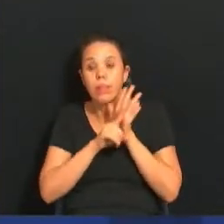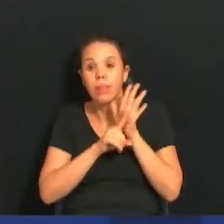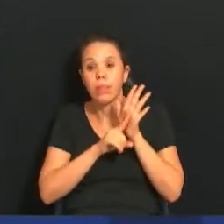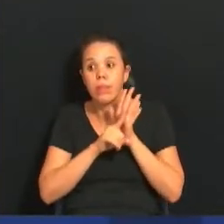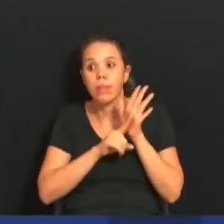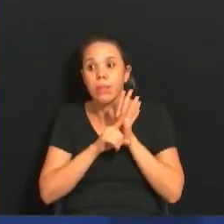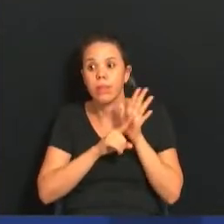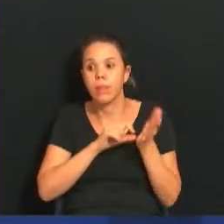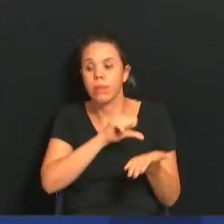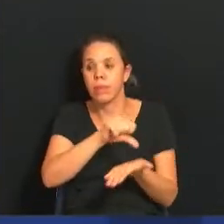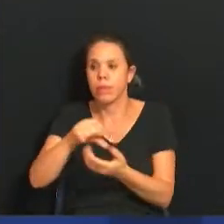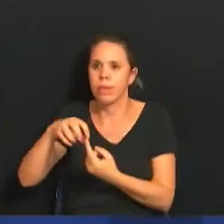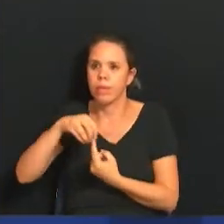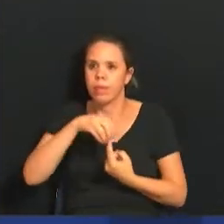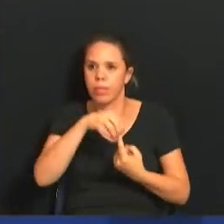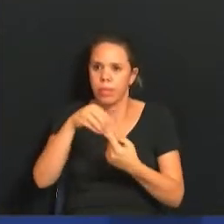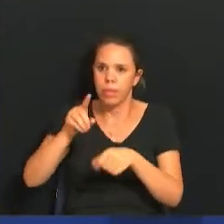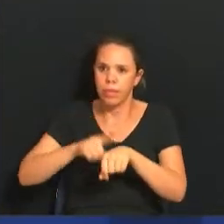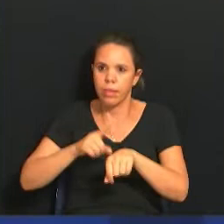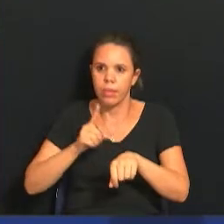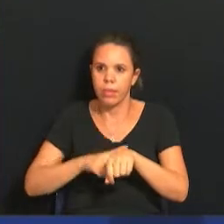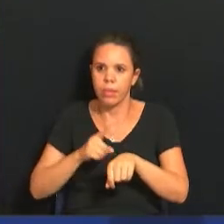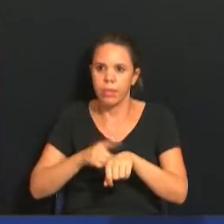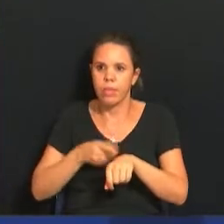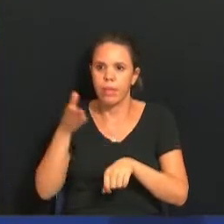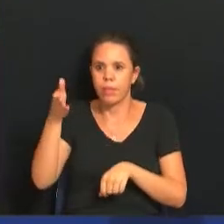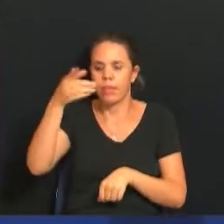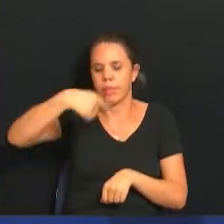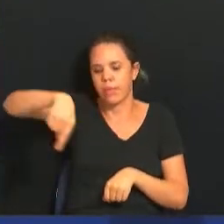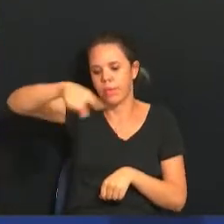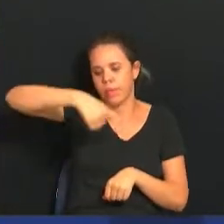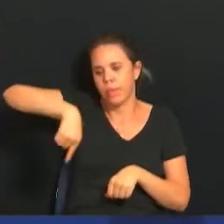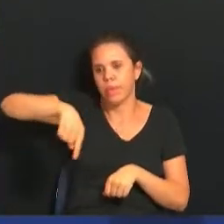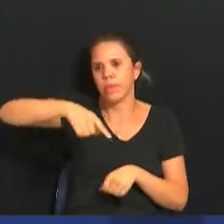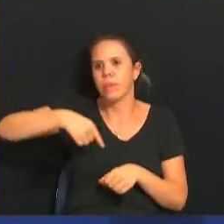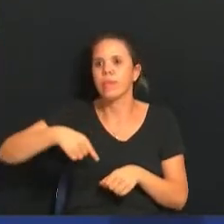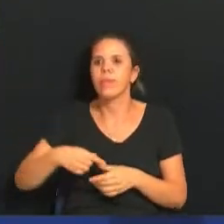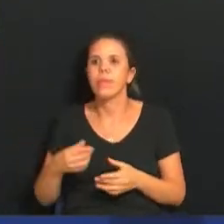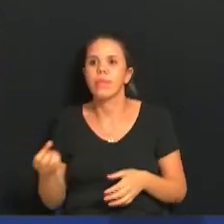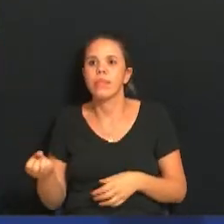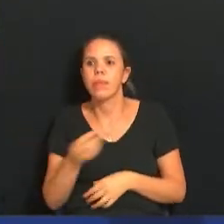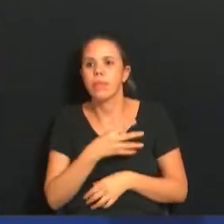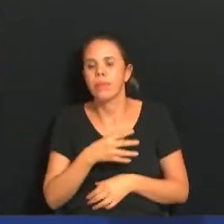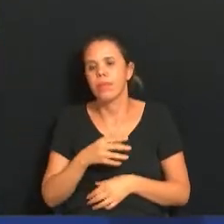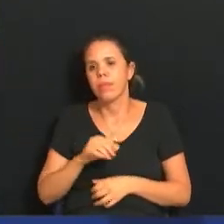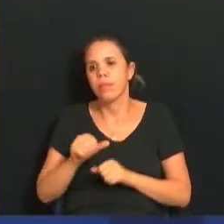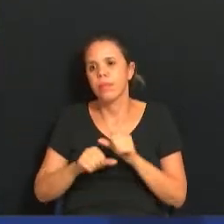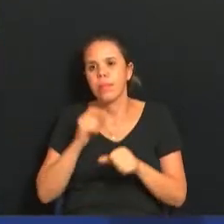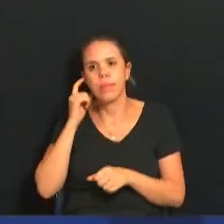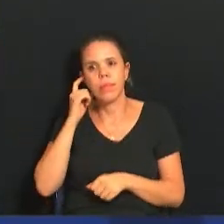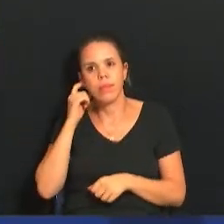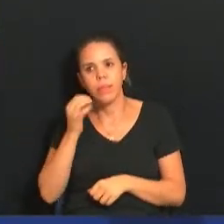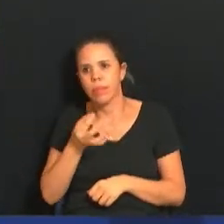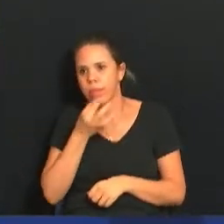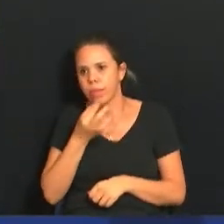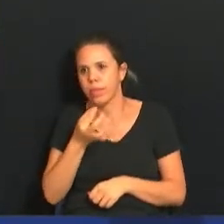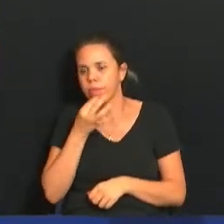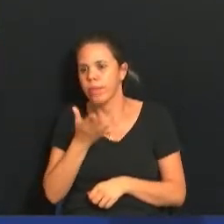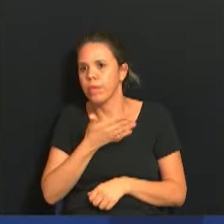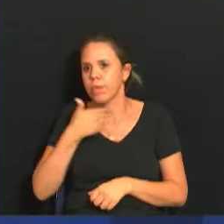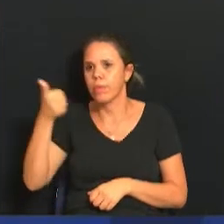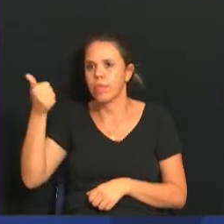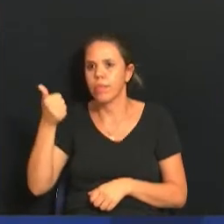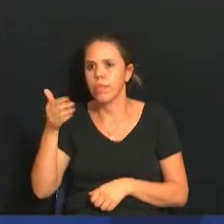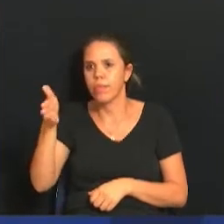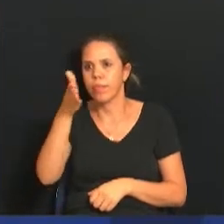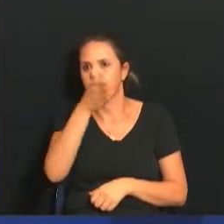pontos de ônibus, horários e itinerários das linhas, e essa nova versão sugere as melhores rotas